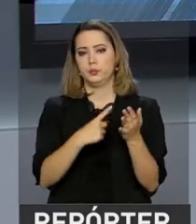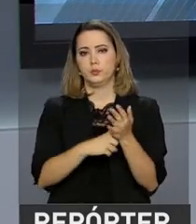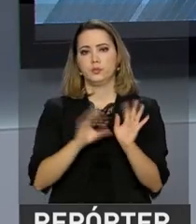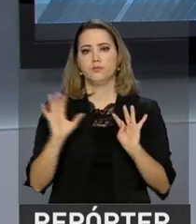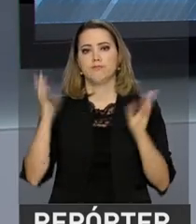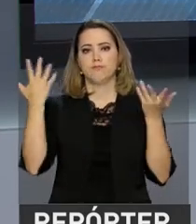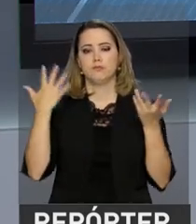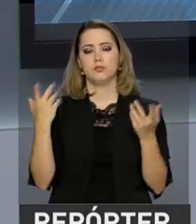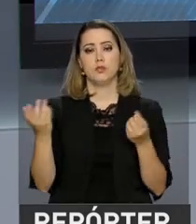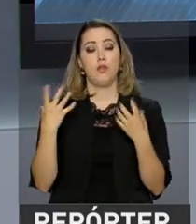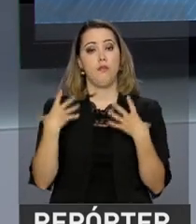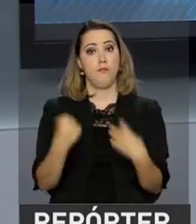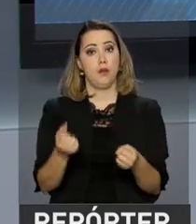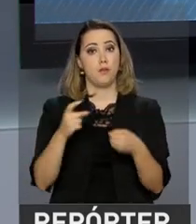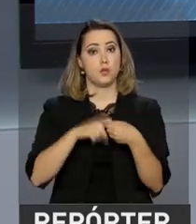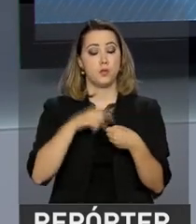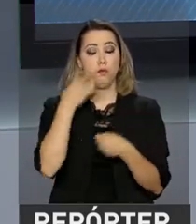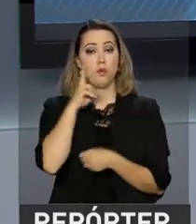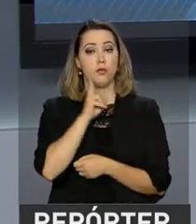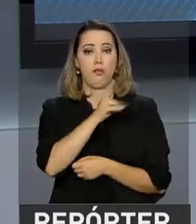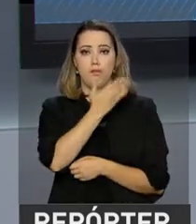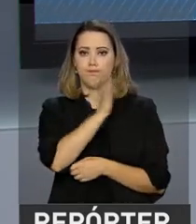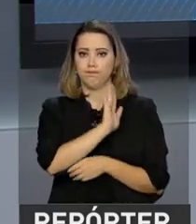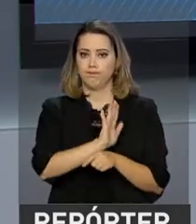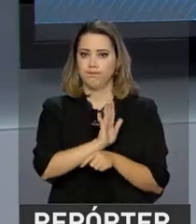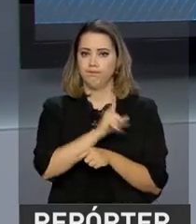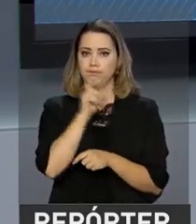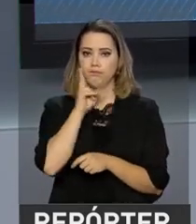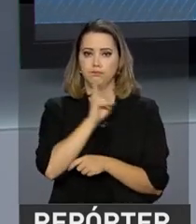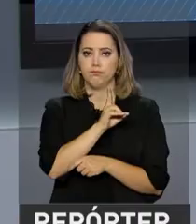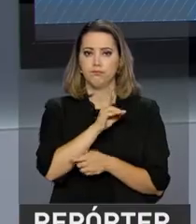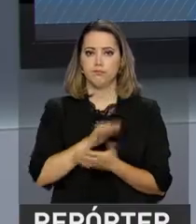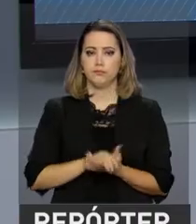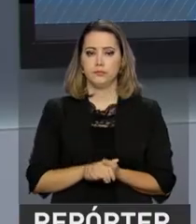Paris. Nós vamos voltar essa fala do secretário para você acompanhar.